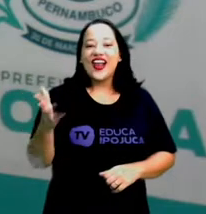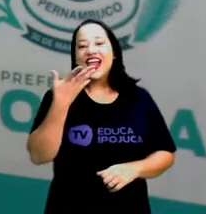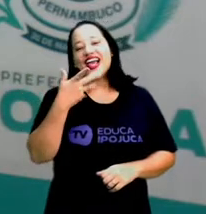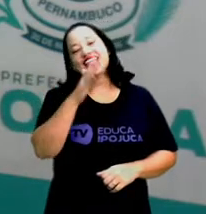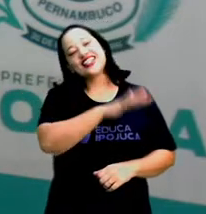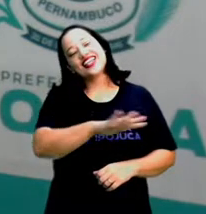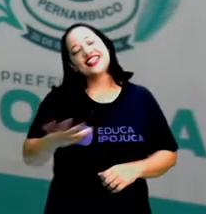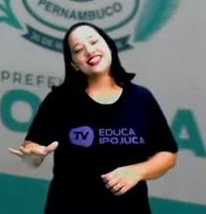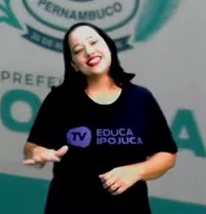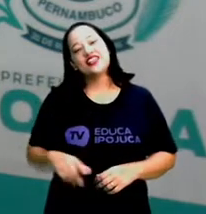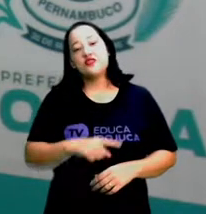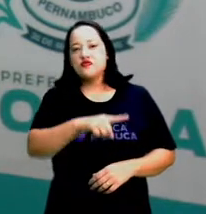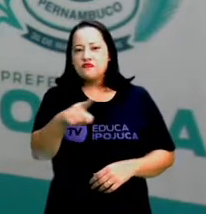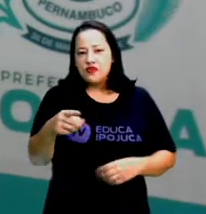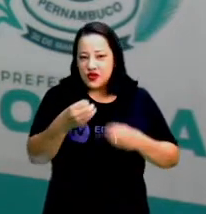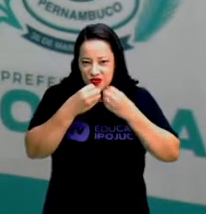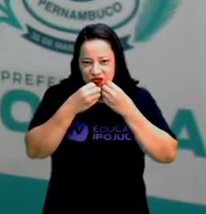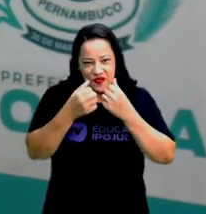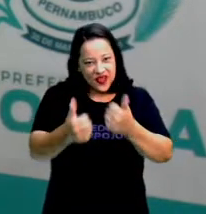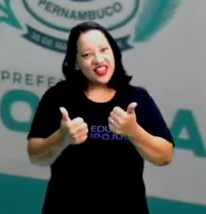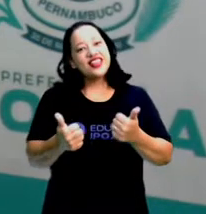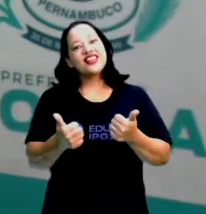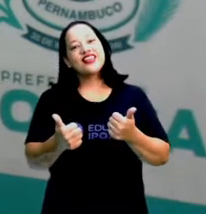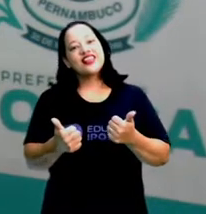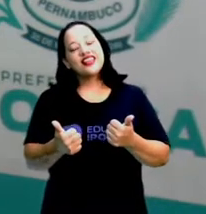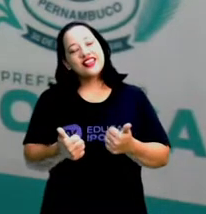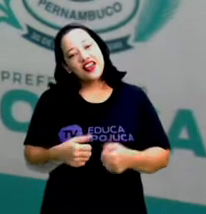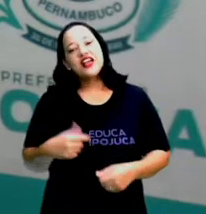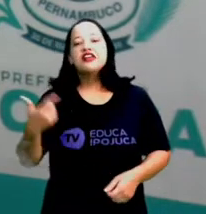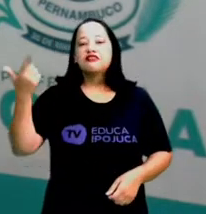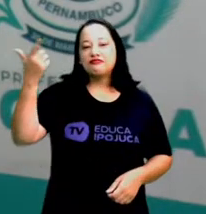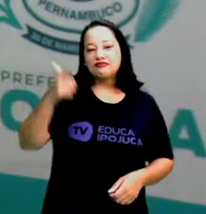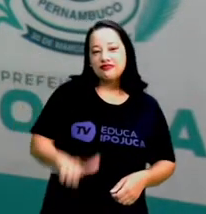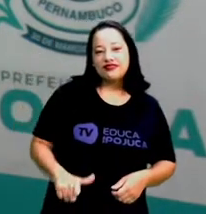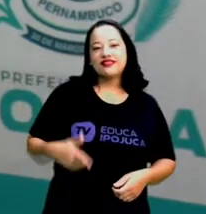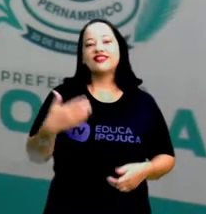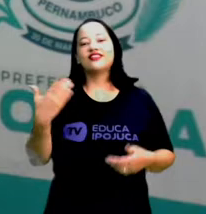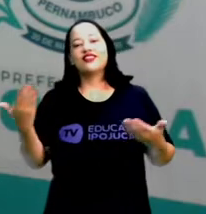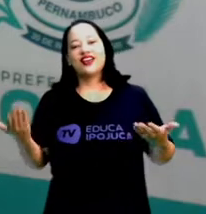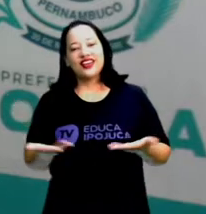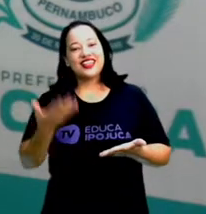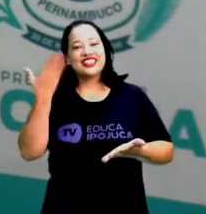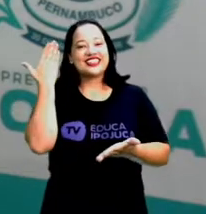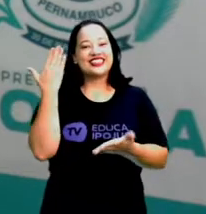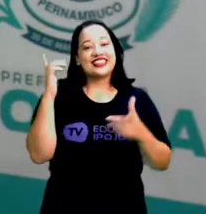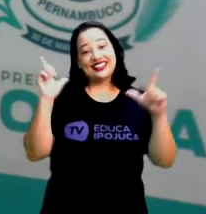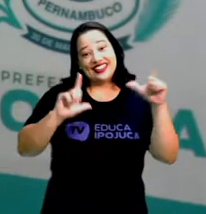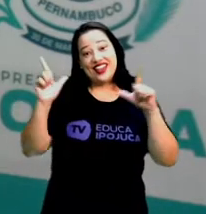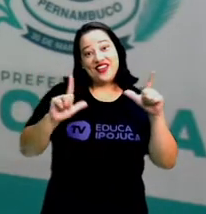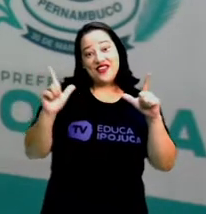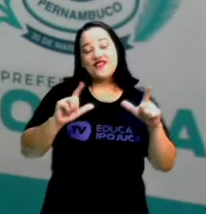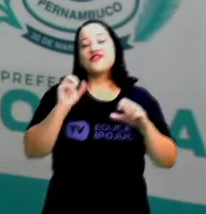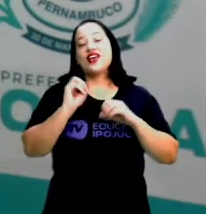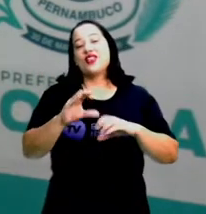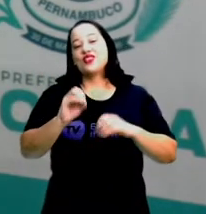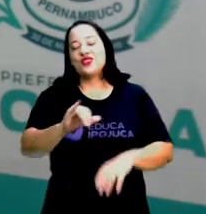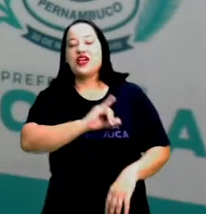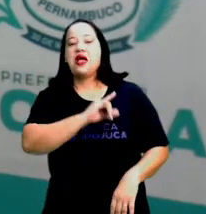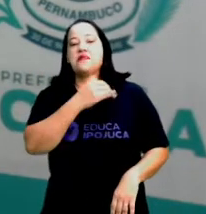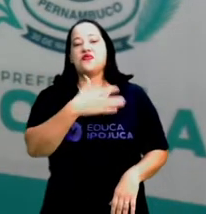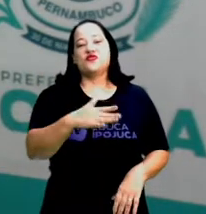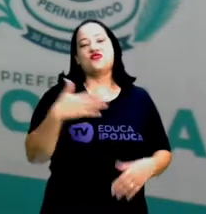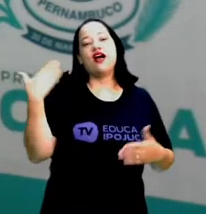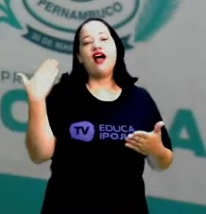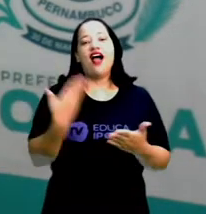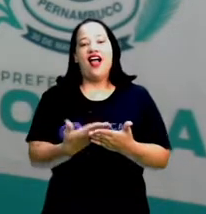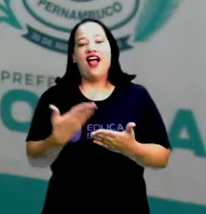Olá, crianças! Tudo bem com vocês? Estamos de volta aqui na nossa TV Educa Ipojuca com